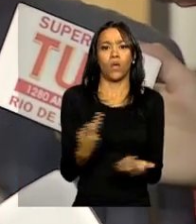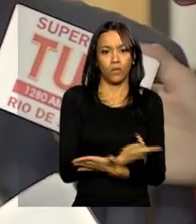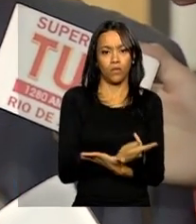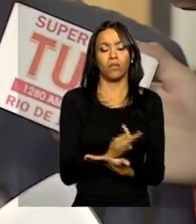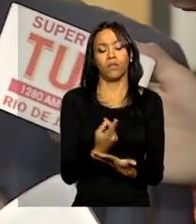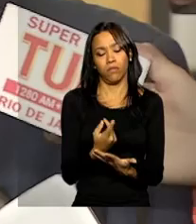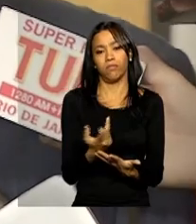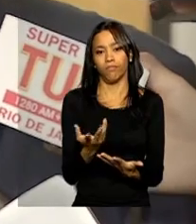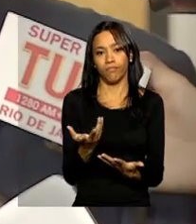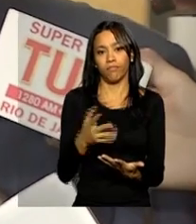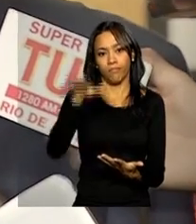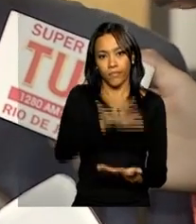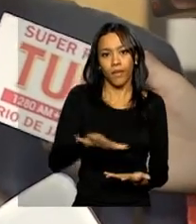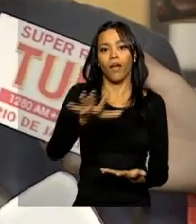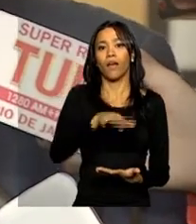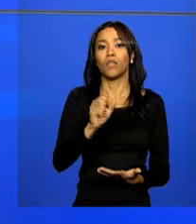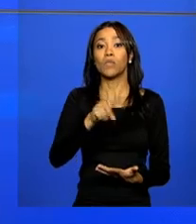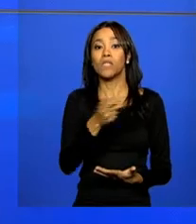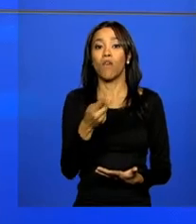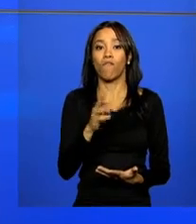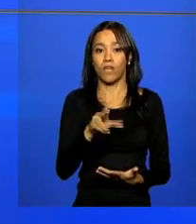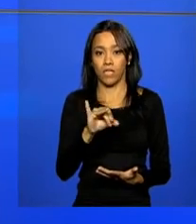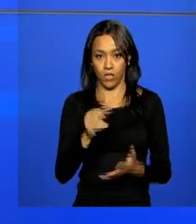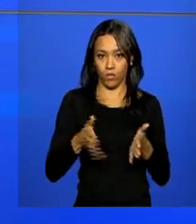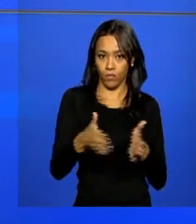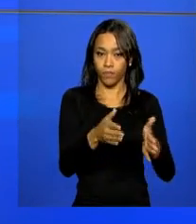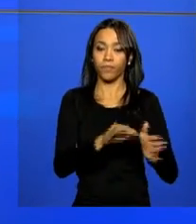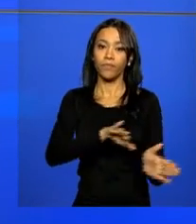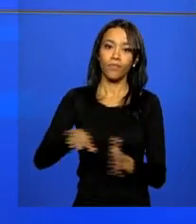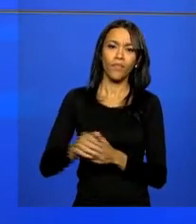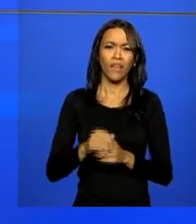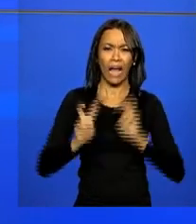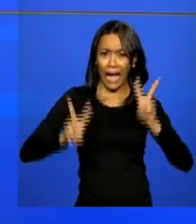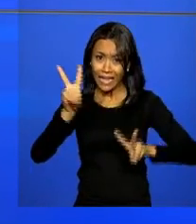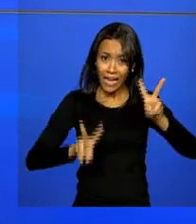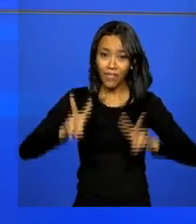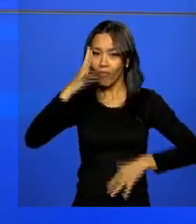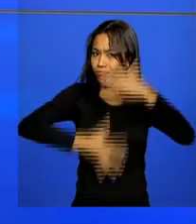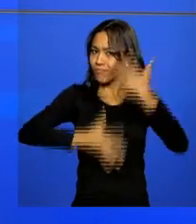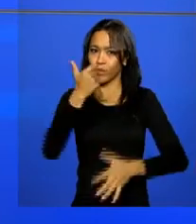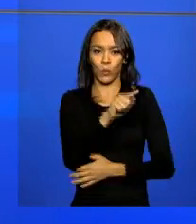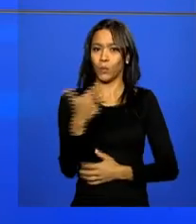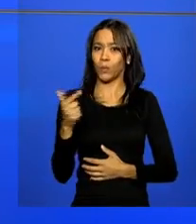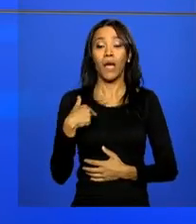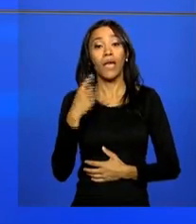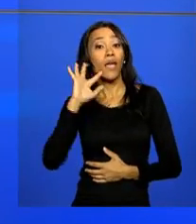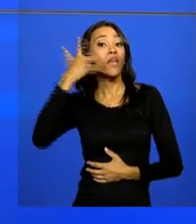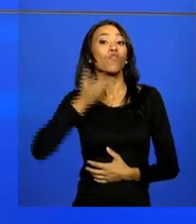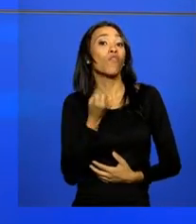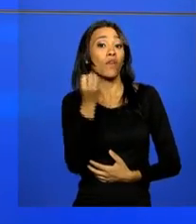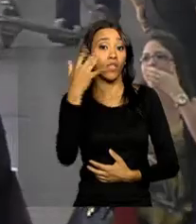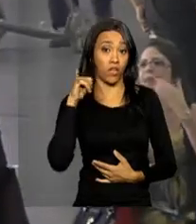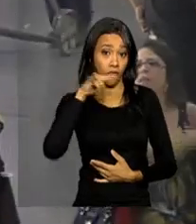de grandes estiagens na região do são francisco um carnaval sem transtornos pelo menos para quem escolheu viajar de avião